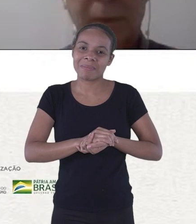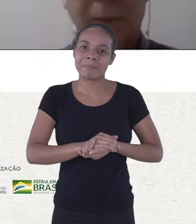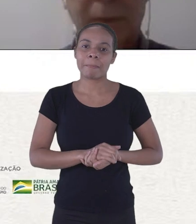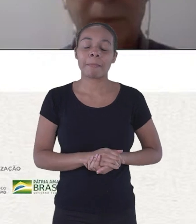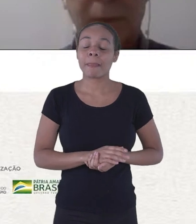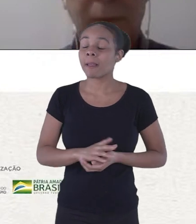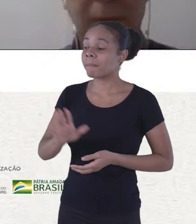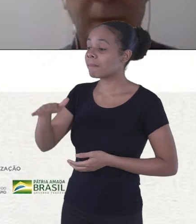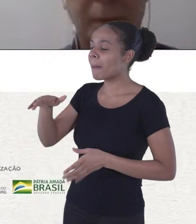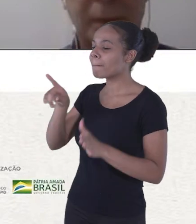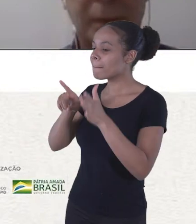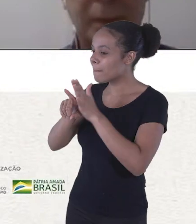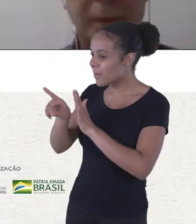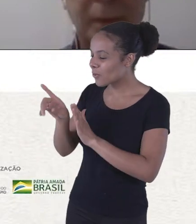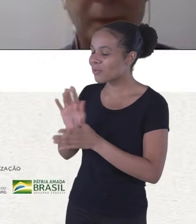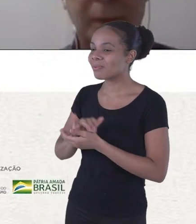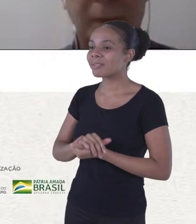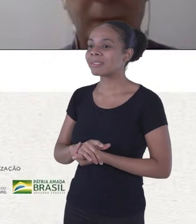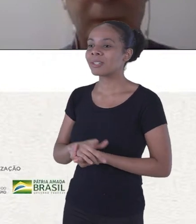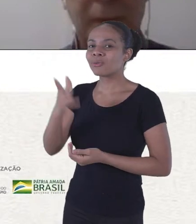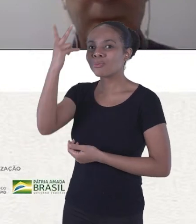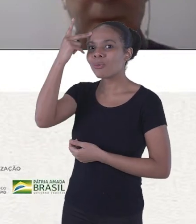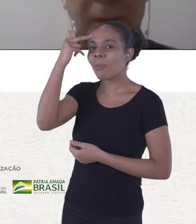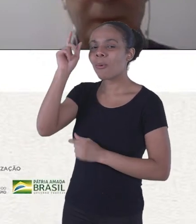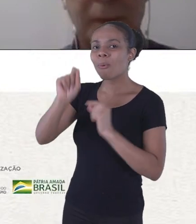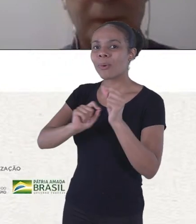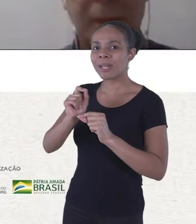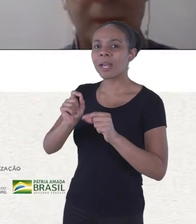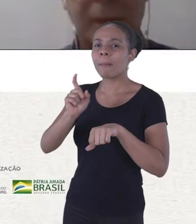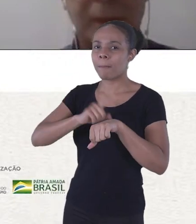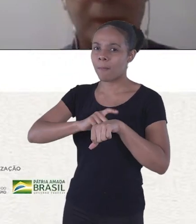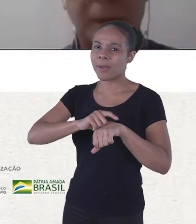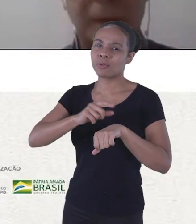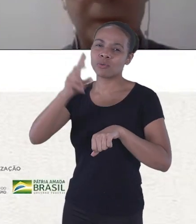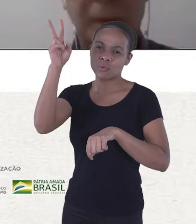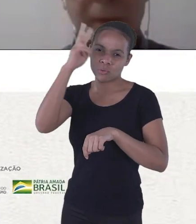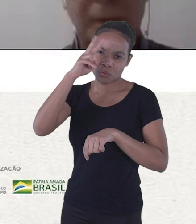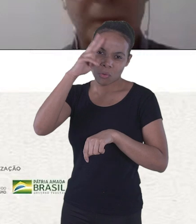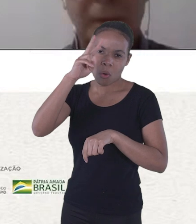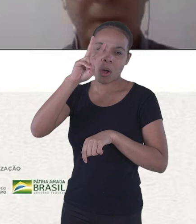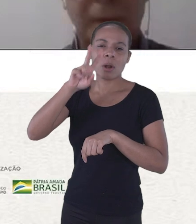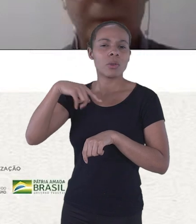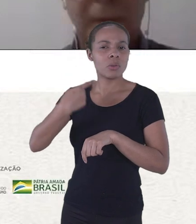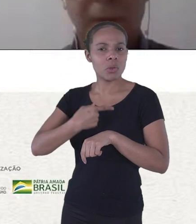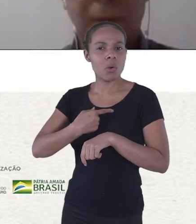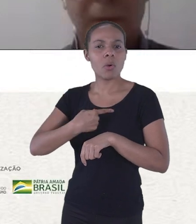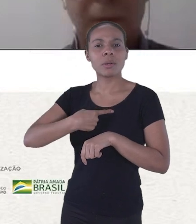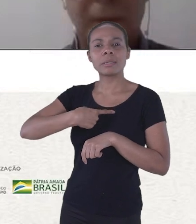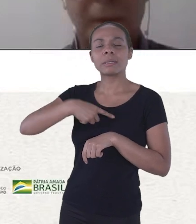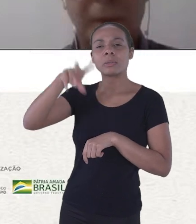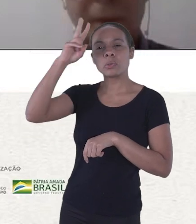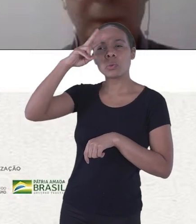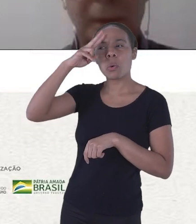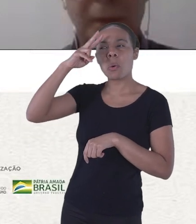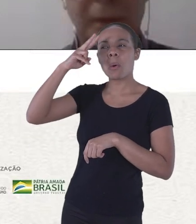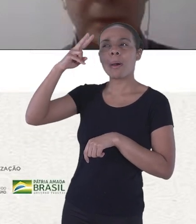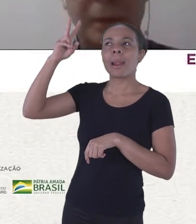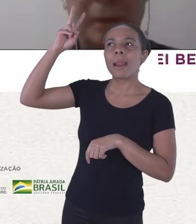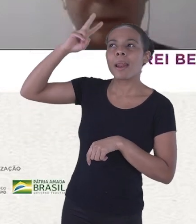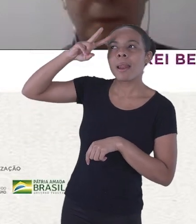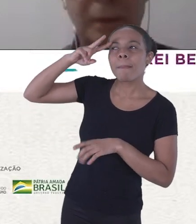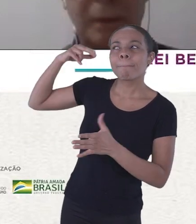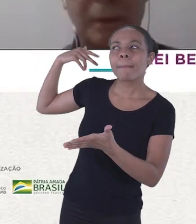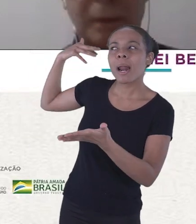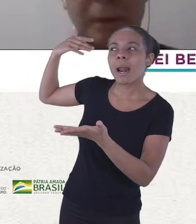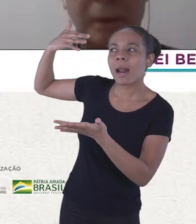narrativas de ficção a gente utilizar as memórias e as confissões. Em algum momento da escritura do seu livro, ou